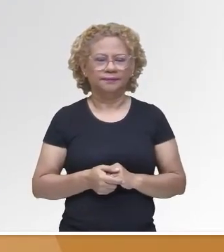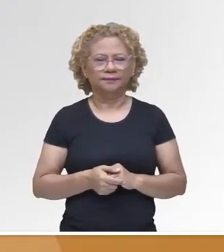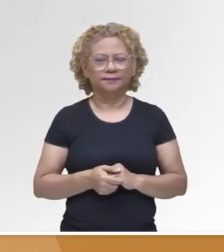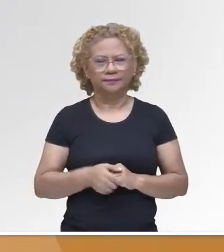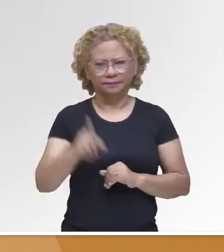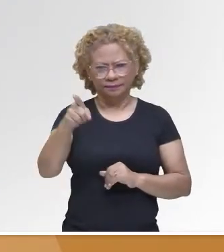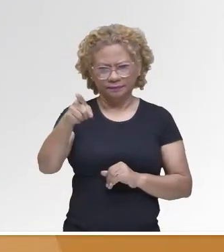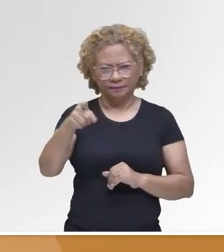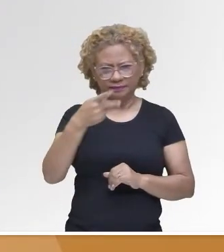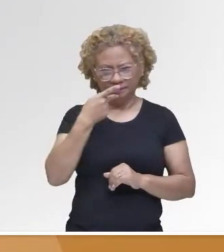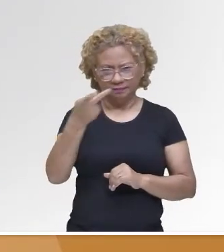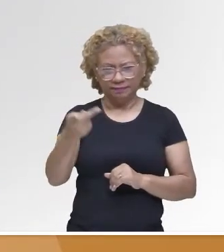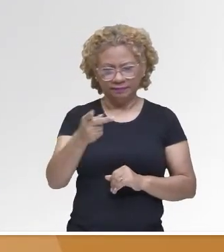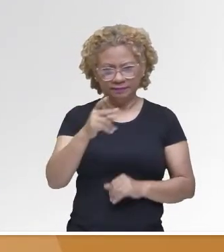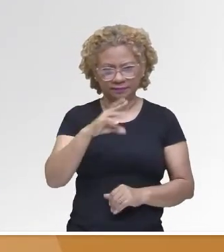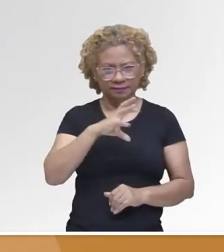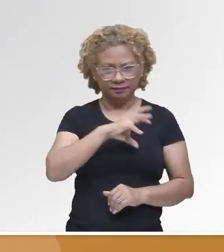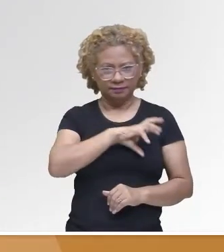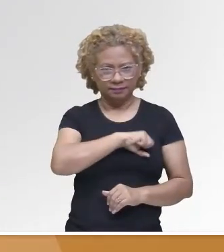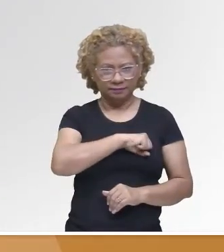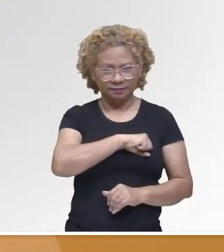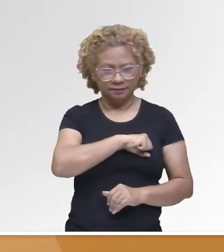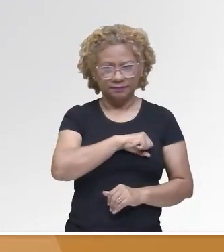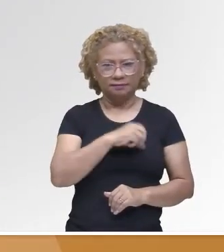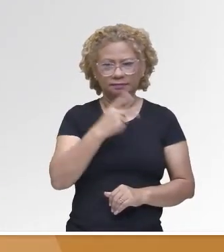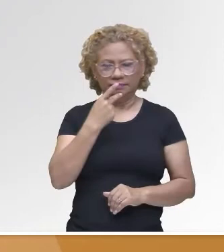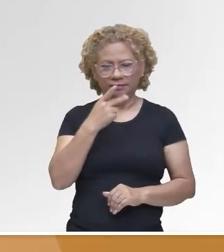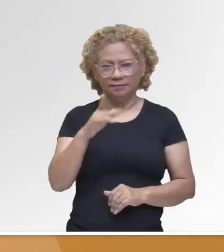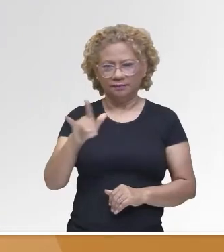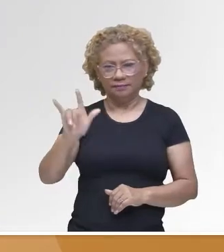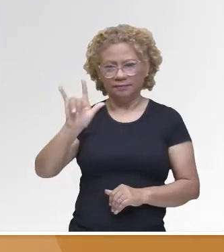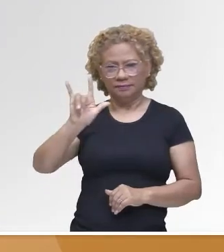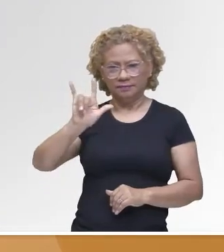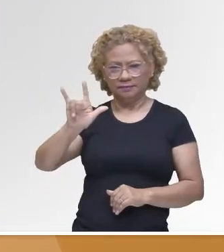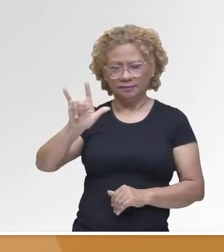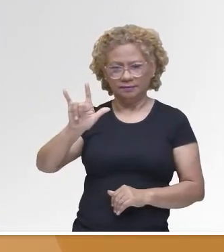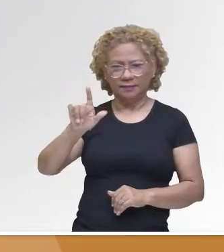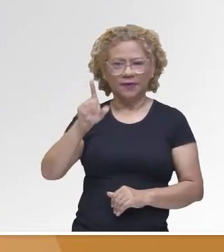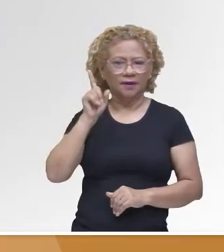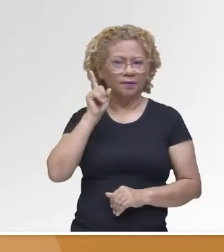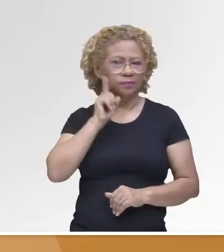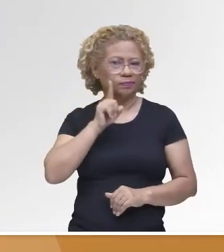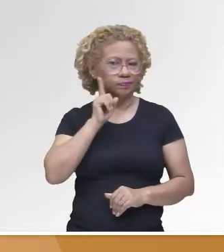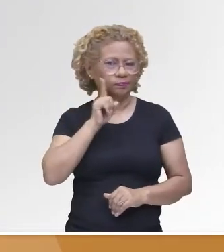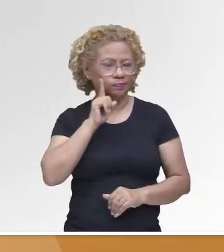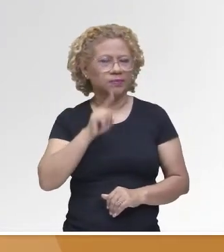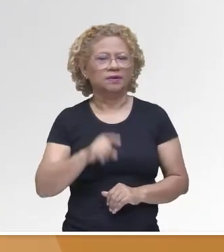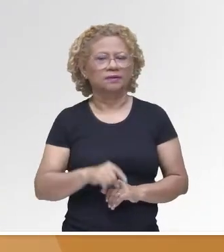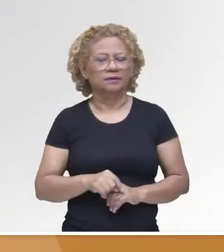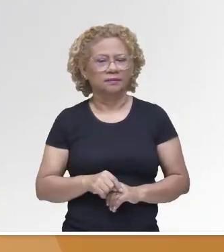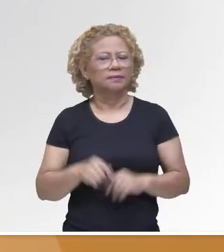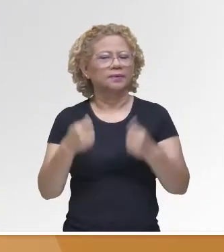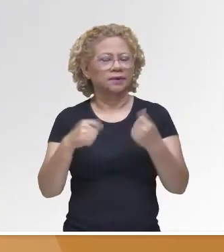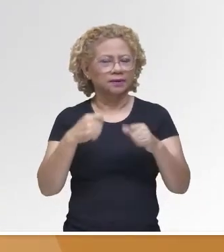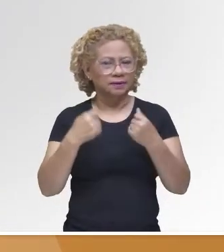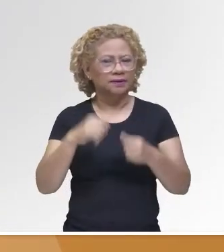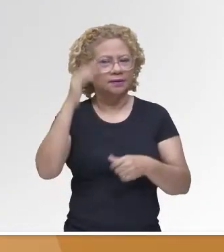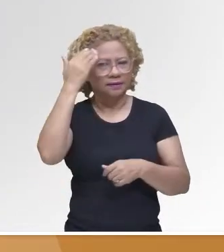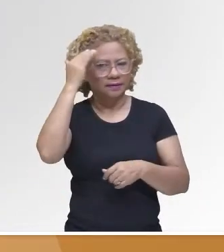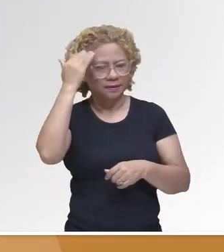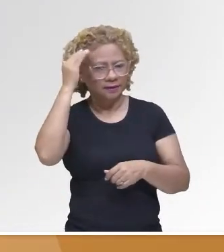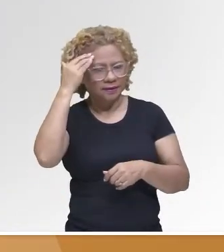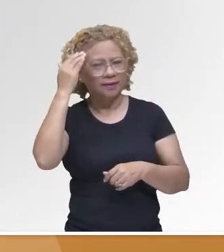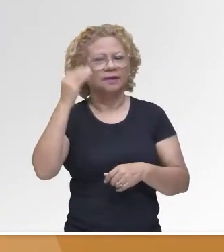amor. Aí você fala love em inglês. Né? Você tem que saber os códigos para compreender a linguagem do